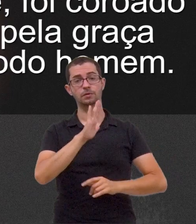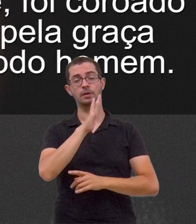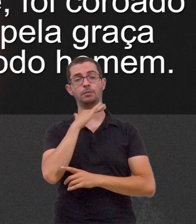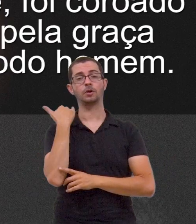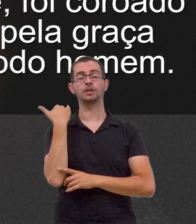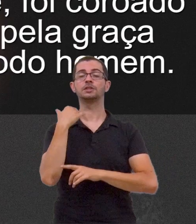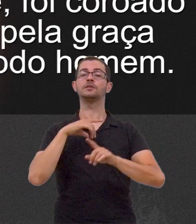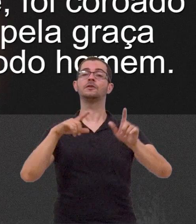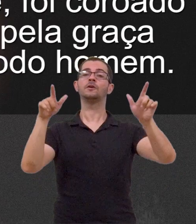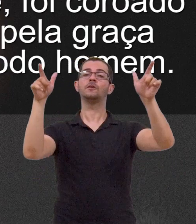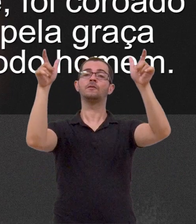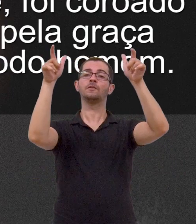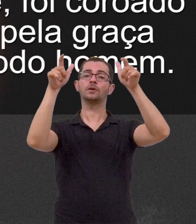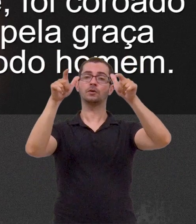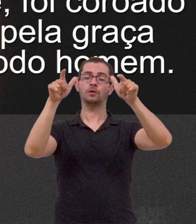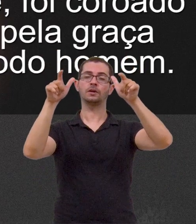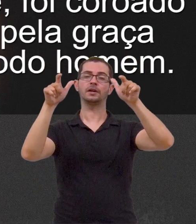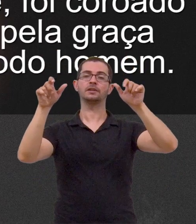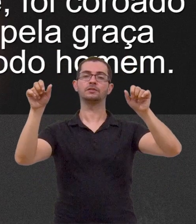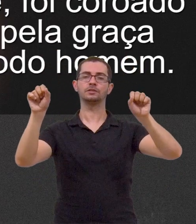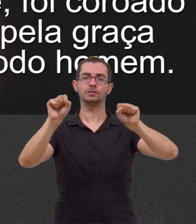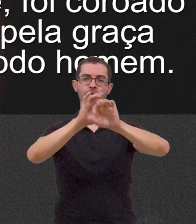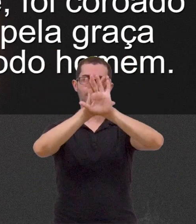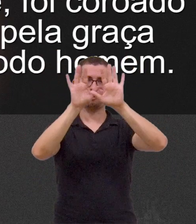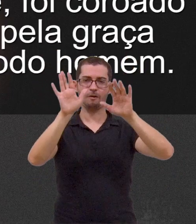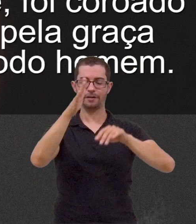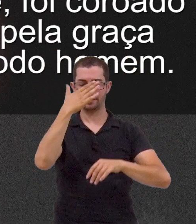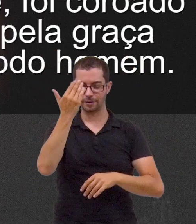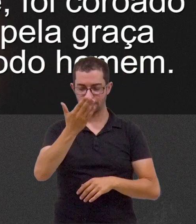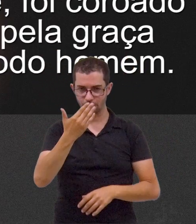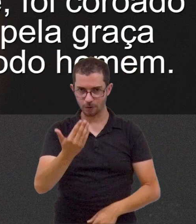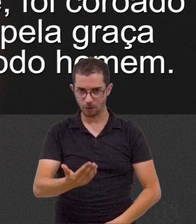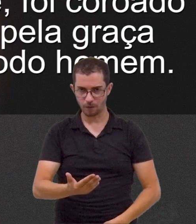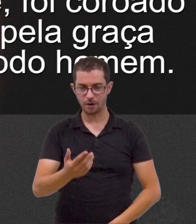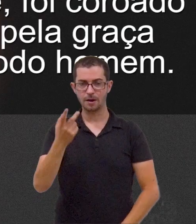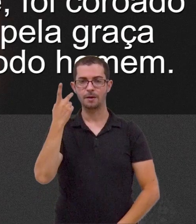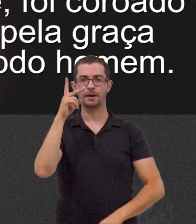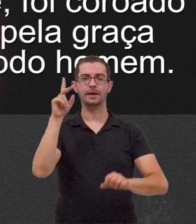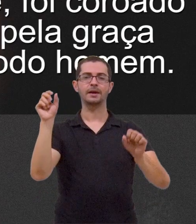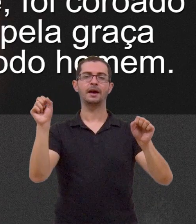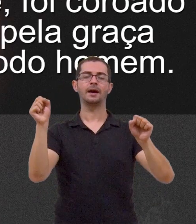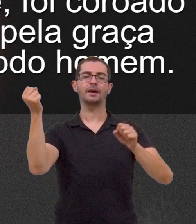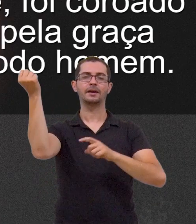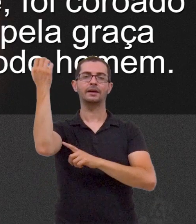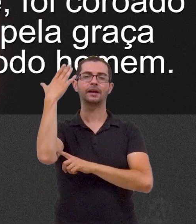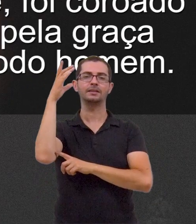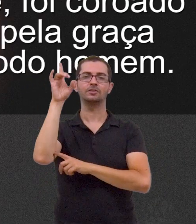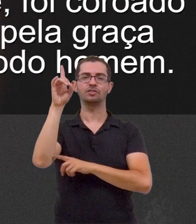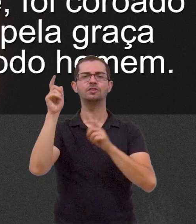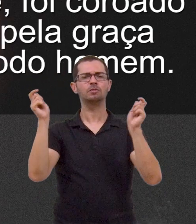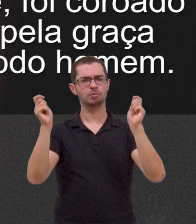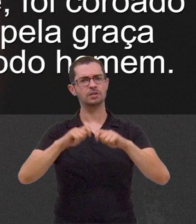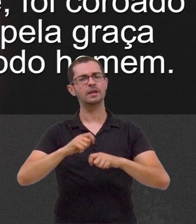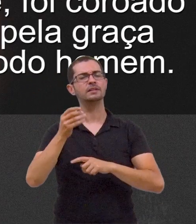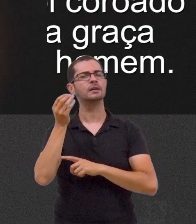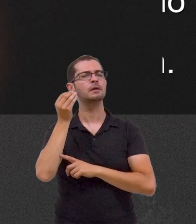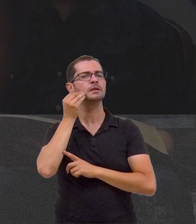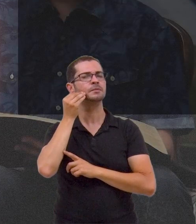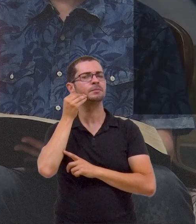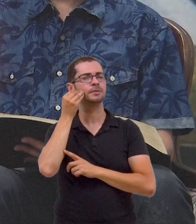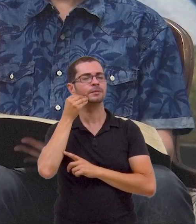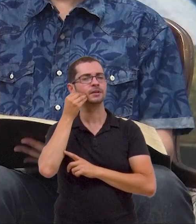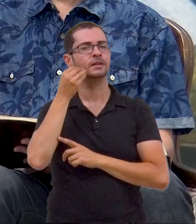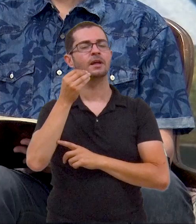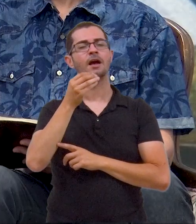foi coroado de glória e de honra, para que, pela graça de Deus, provasse a morte por todo o